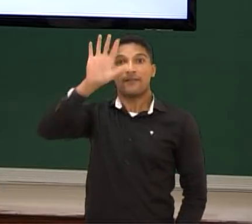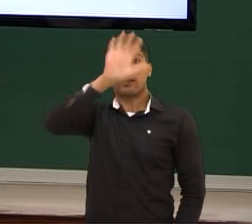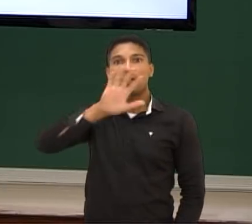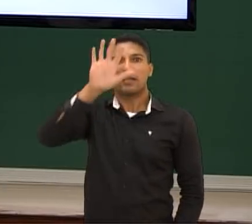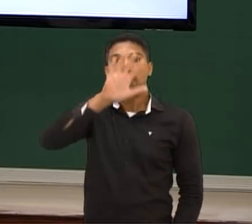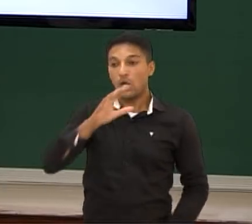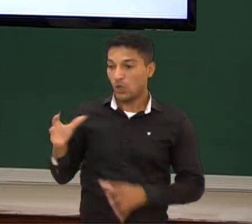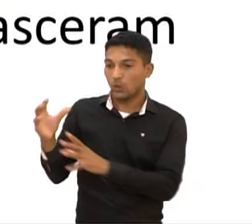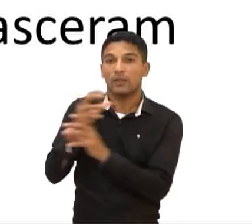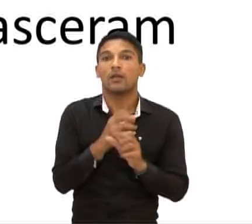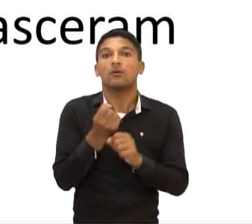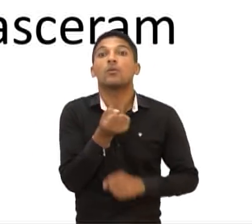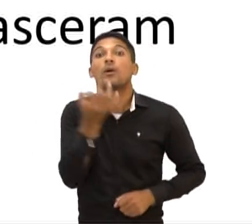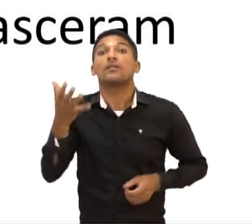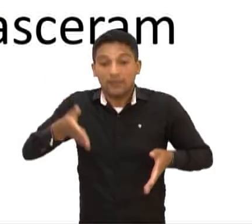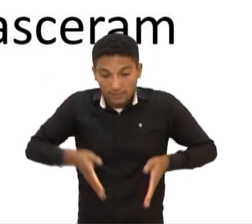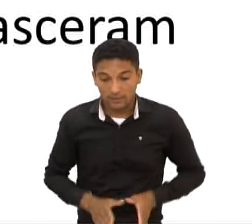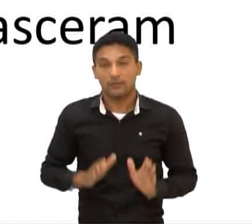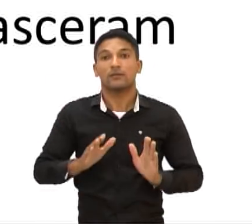lá, tempinho para vocês.